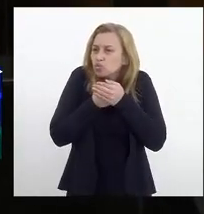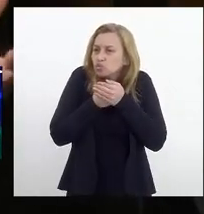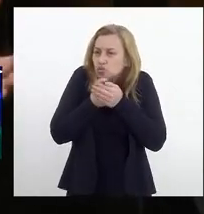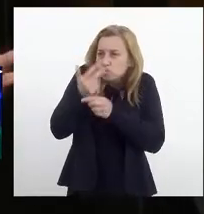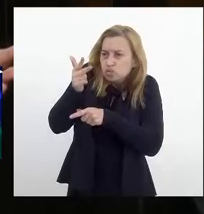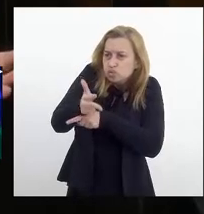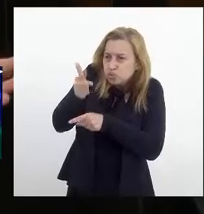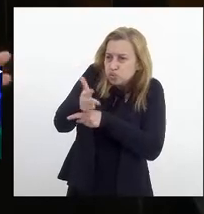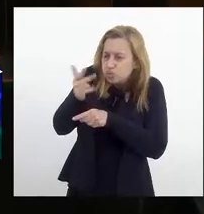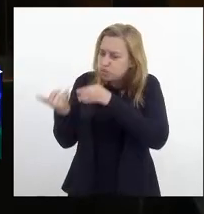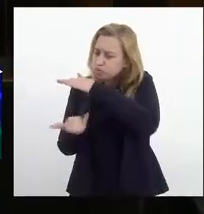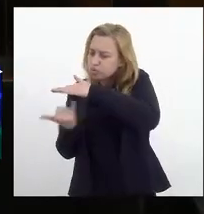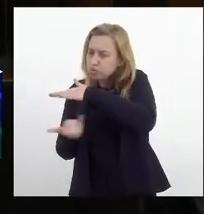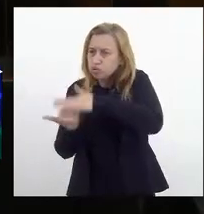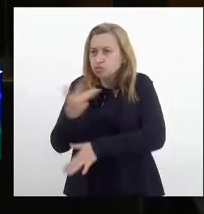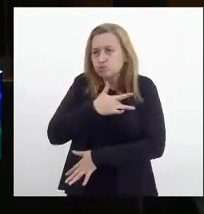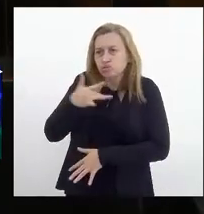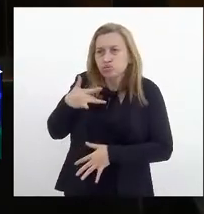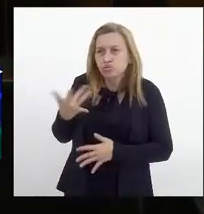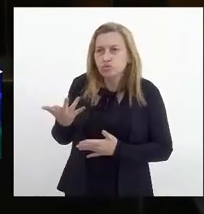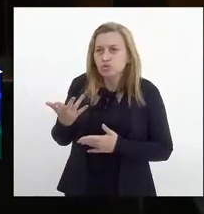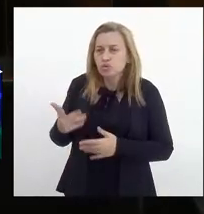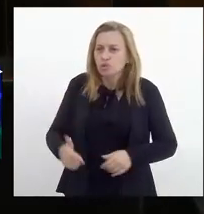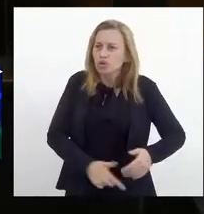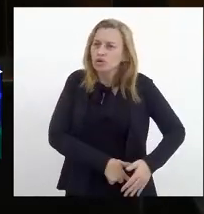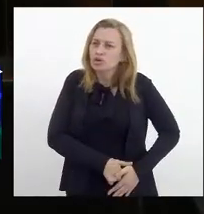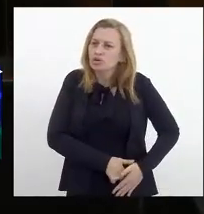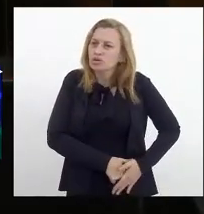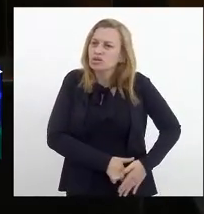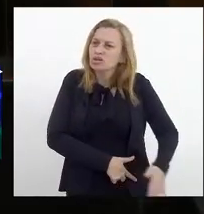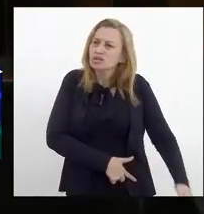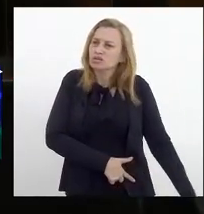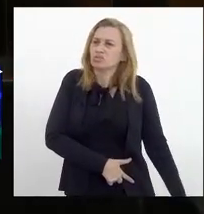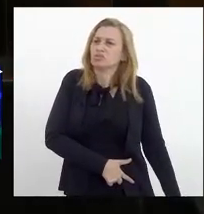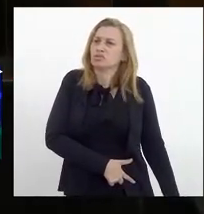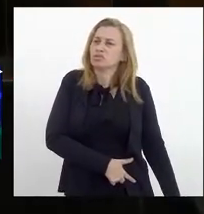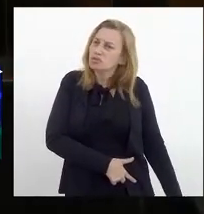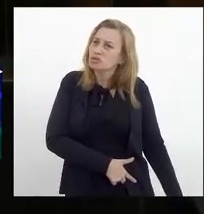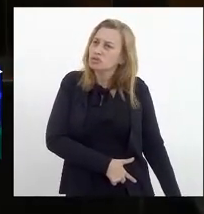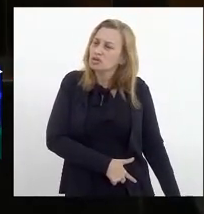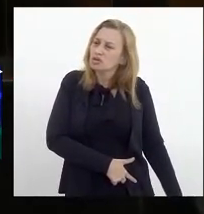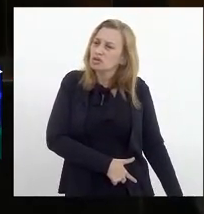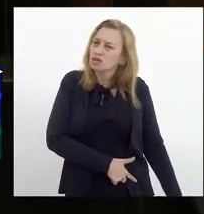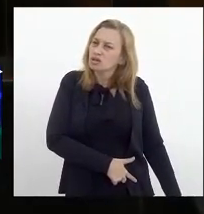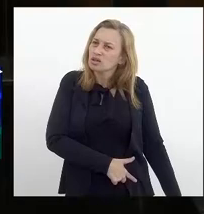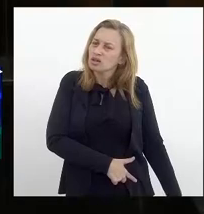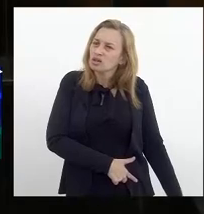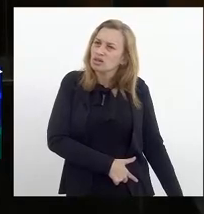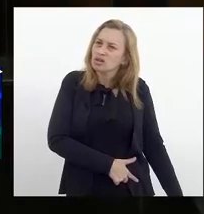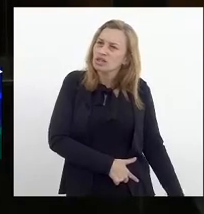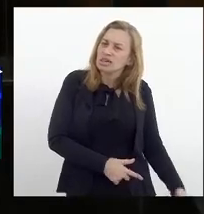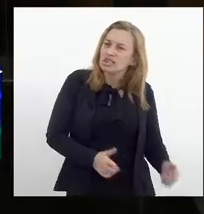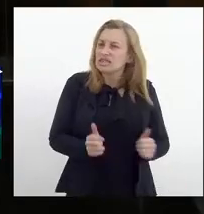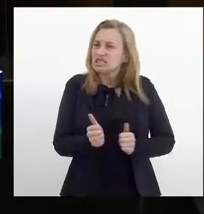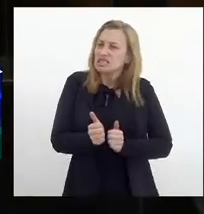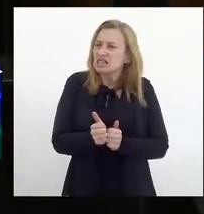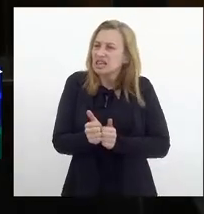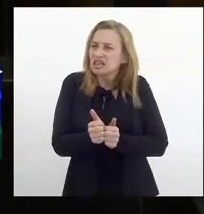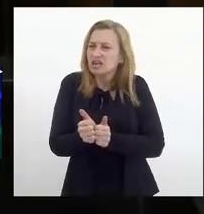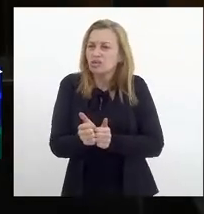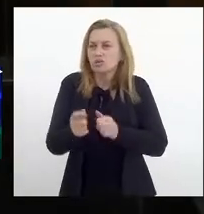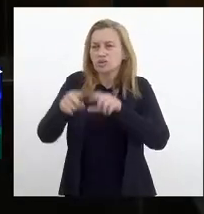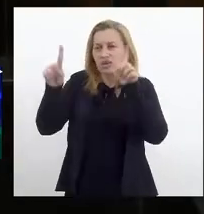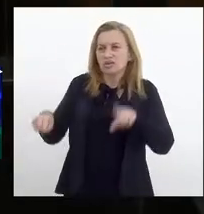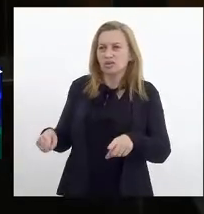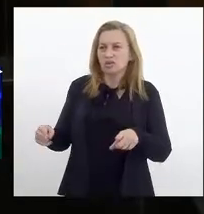dentro de uma unidade de saúde com pistola na cintura intimidando as pessoas Seguindo os servidores E hoje foi